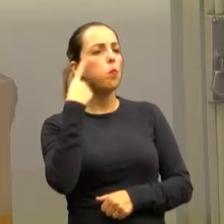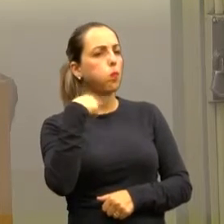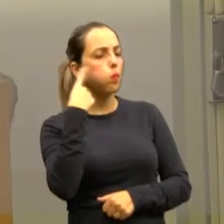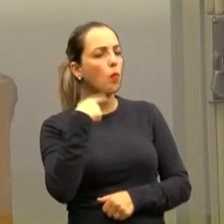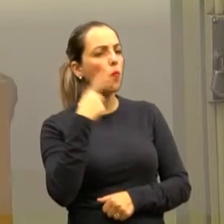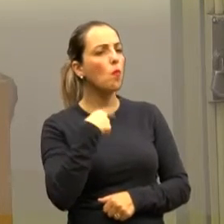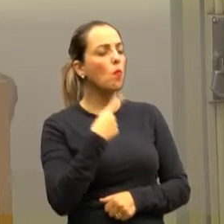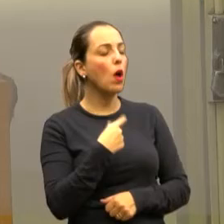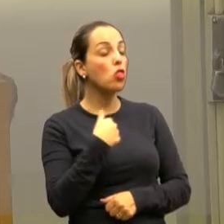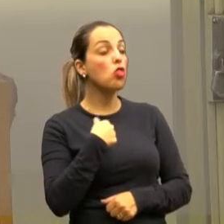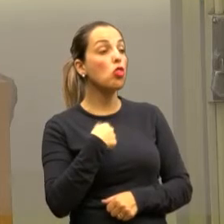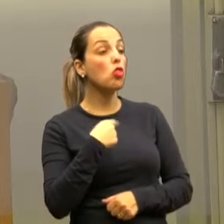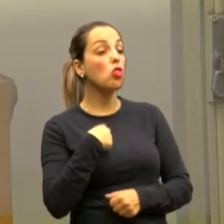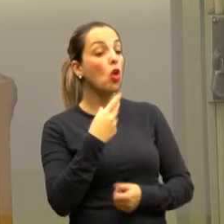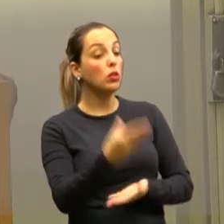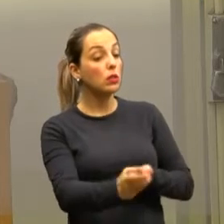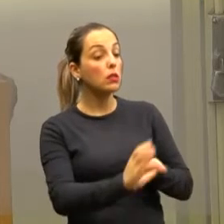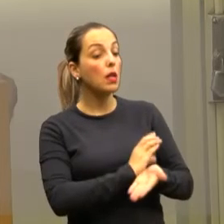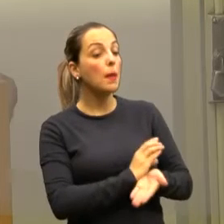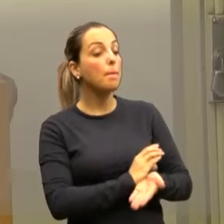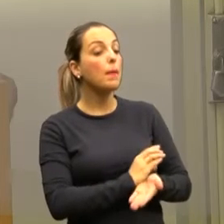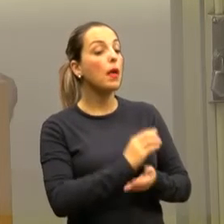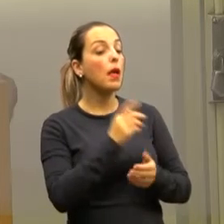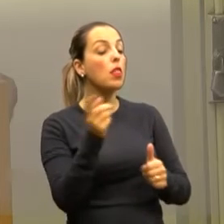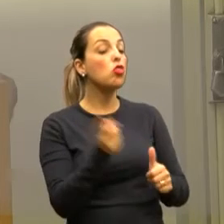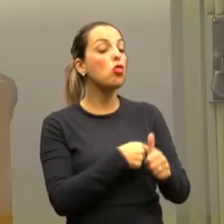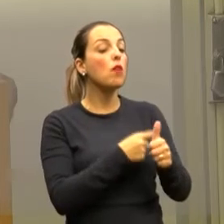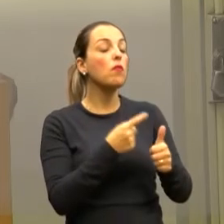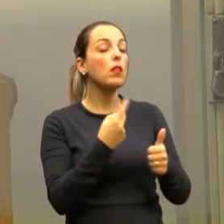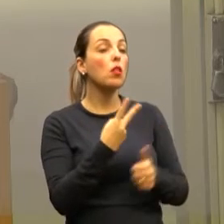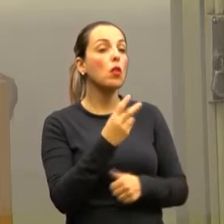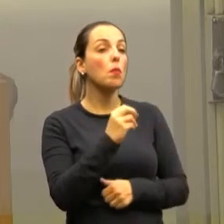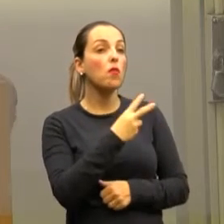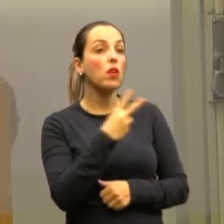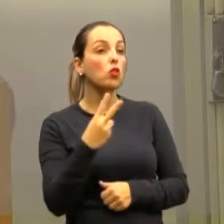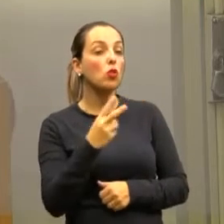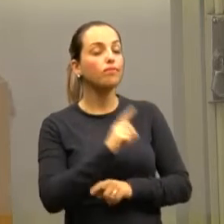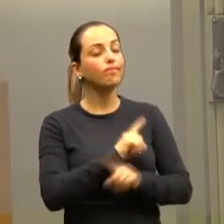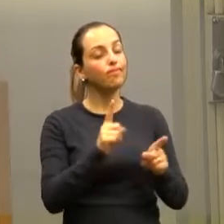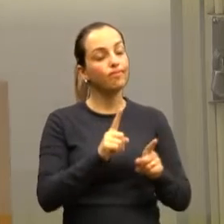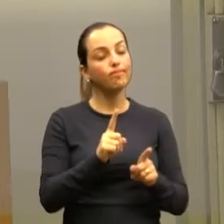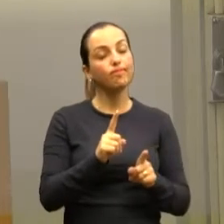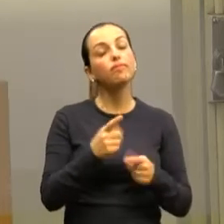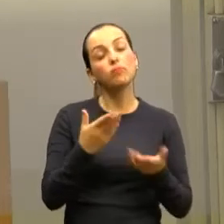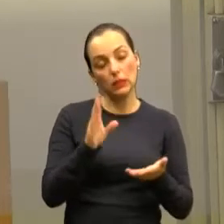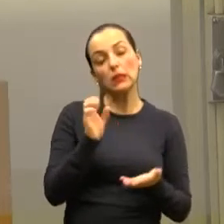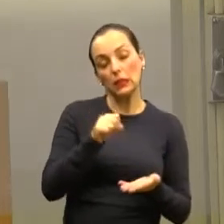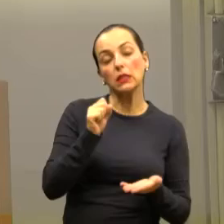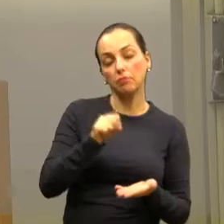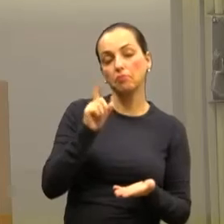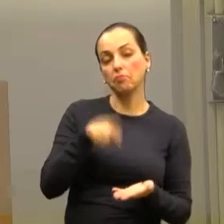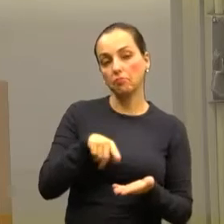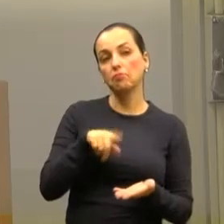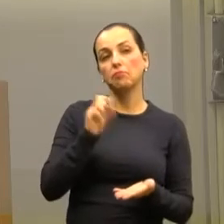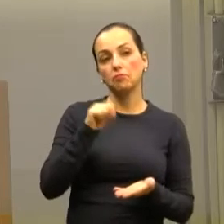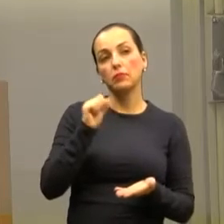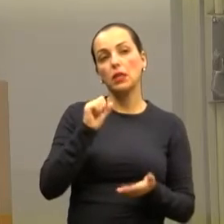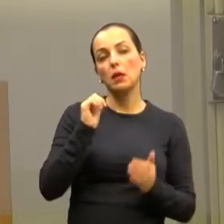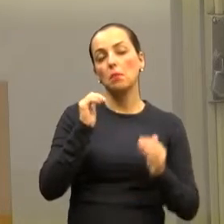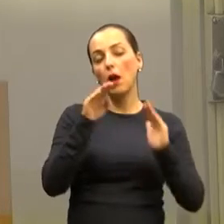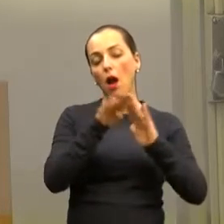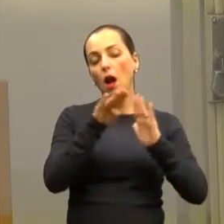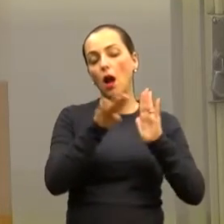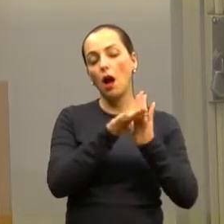Marcos nós vamos receber dos precatórios 2022 não 2022k metrô vão receber sim é porque se a gente pegar aquela